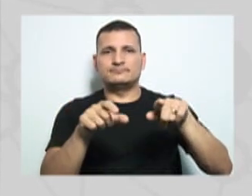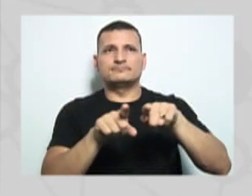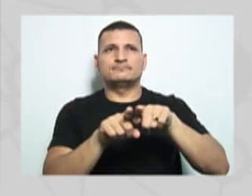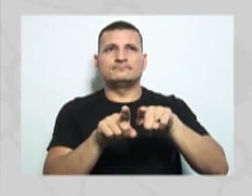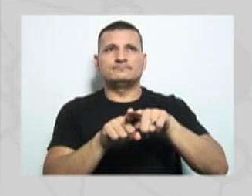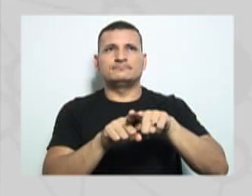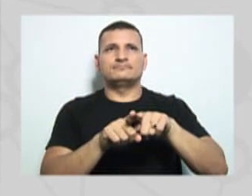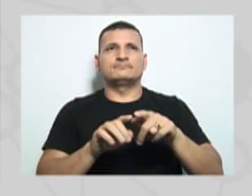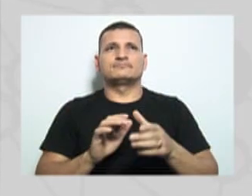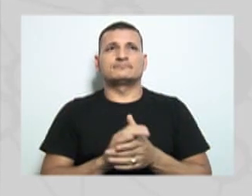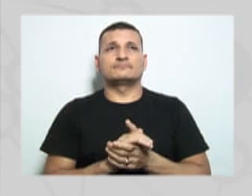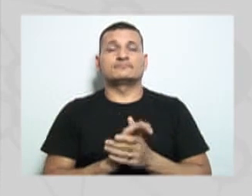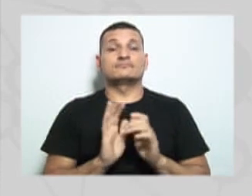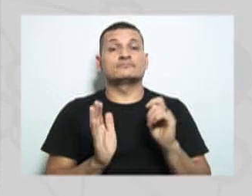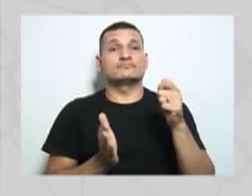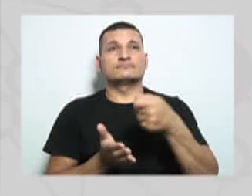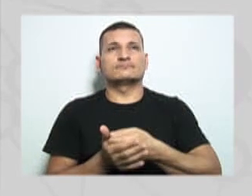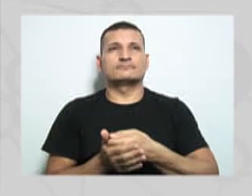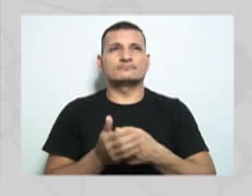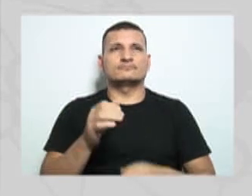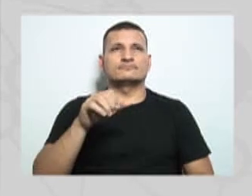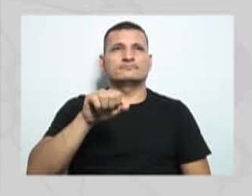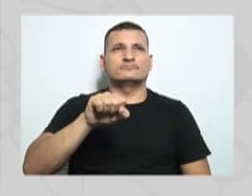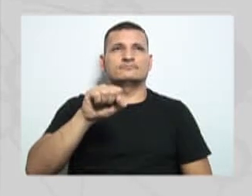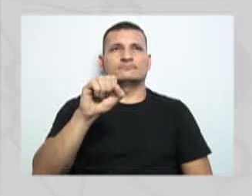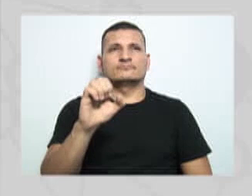E a contribuição ao SESCOP.